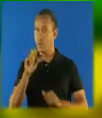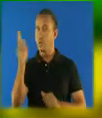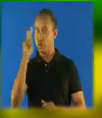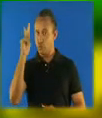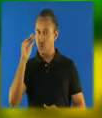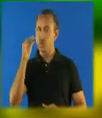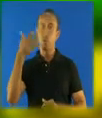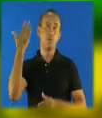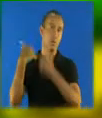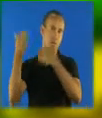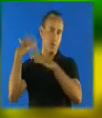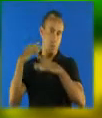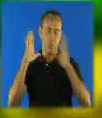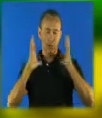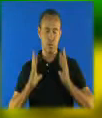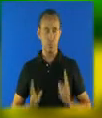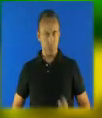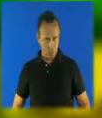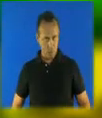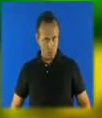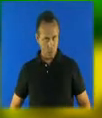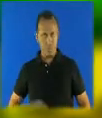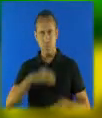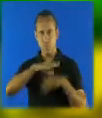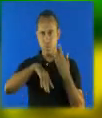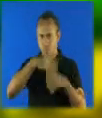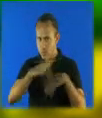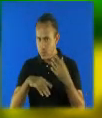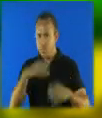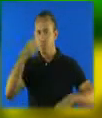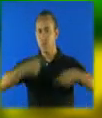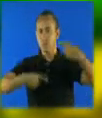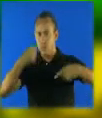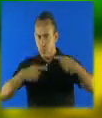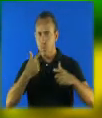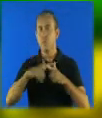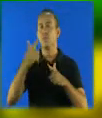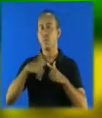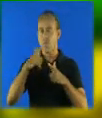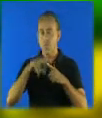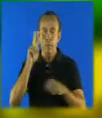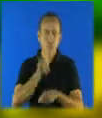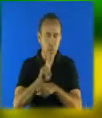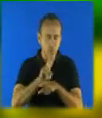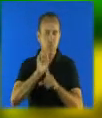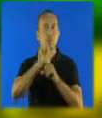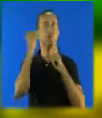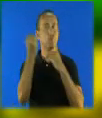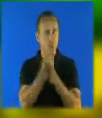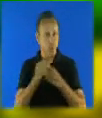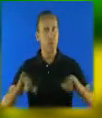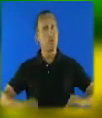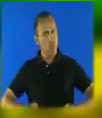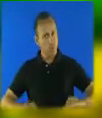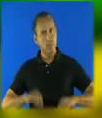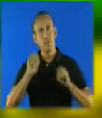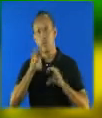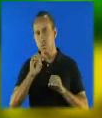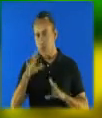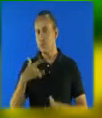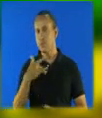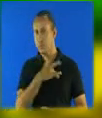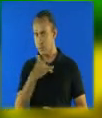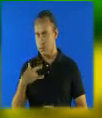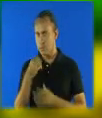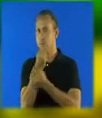Não tenho um histórico político e minha ficha é limpa. Me envolvi na política em função dos graves problemas que afligem a sociedade, na